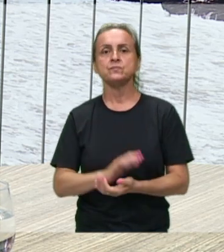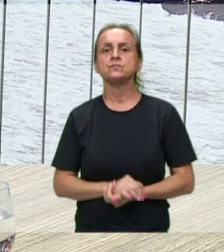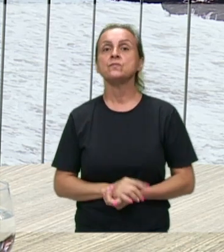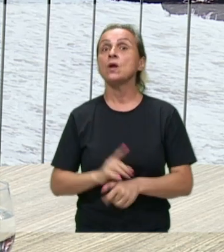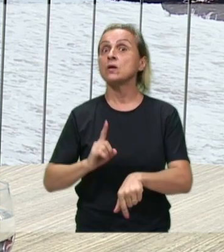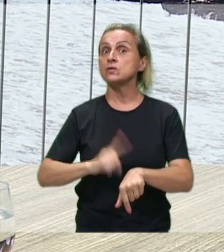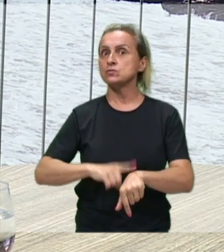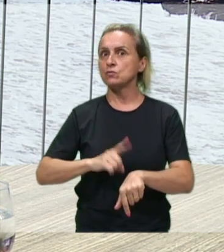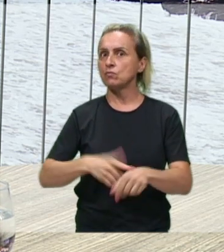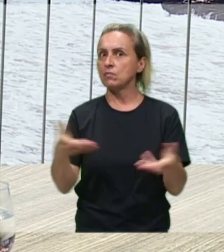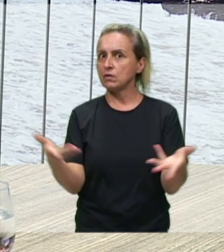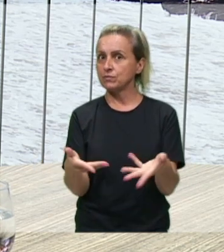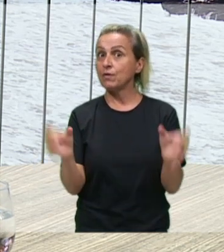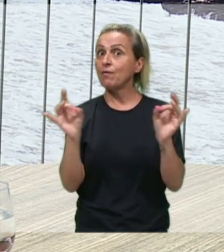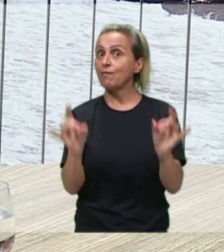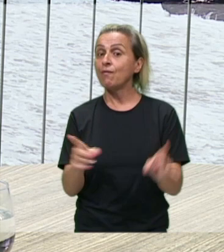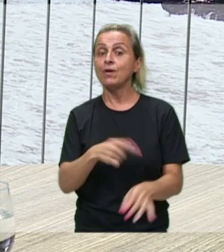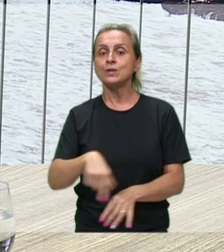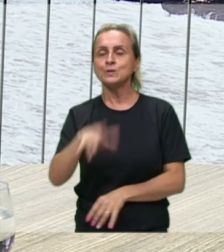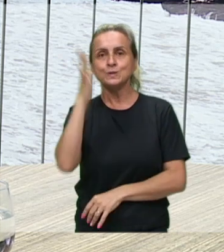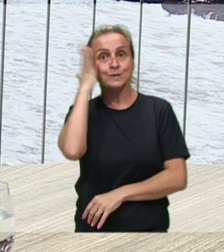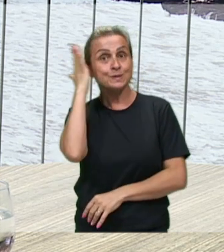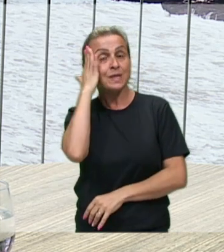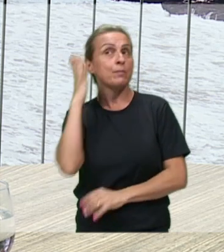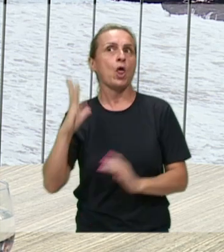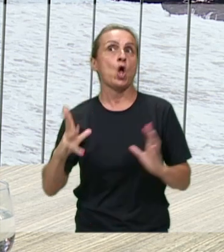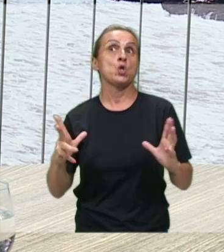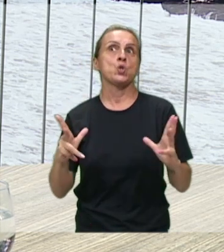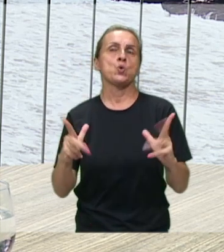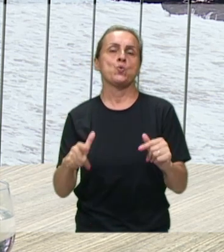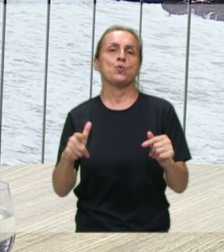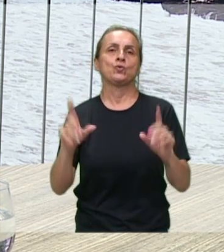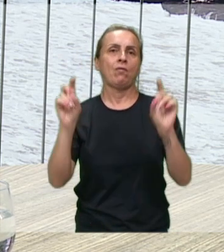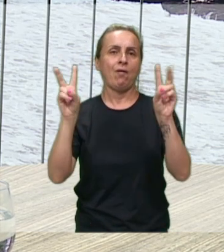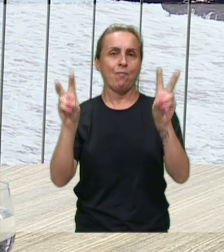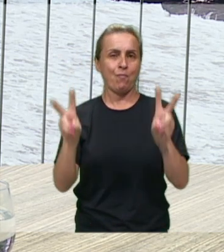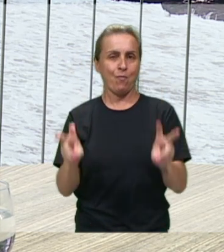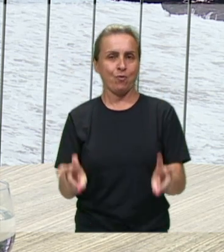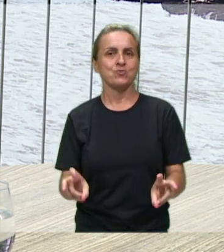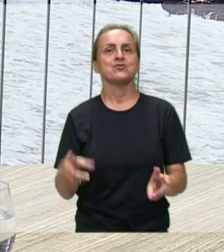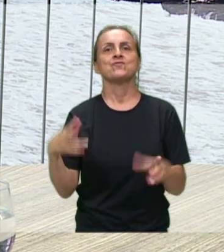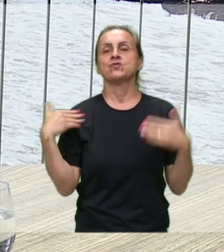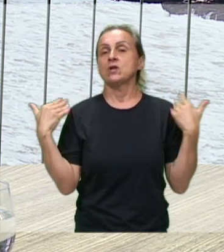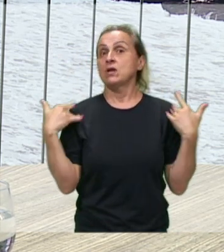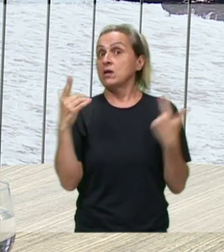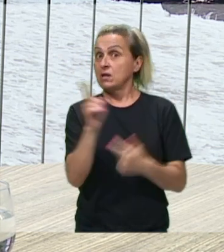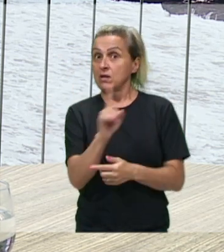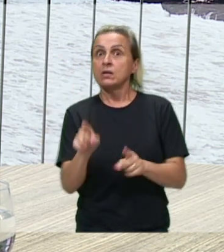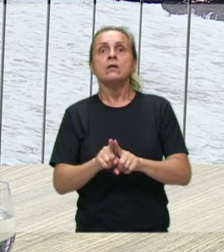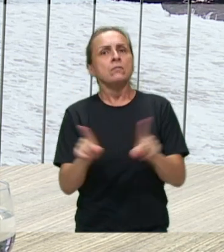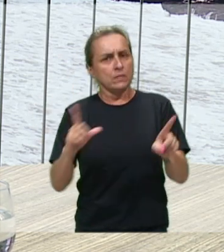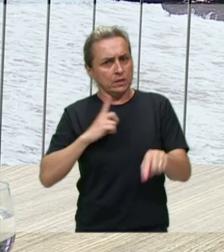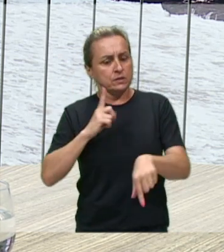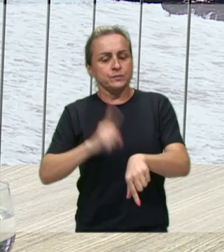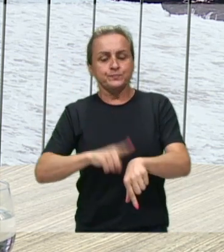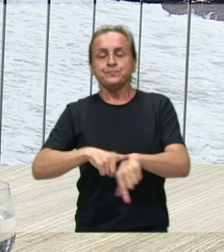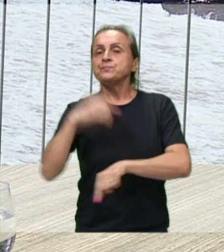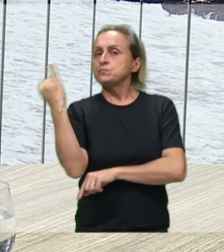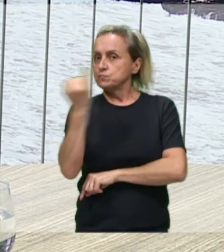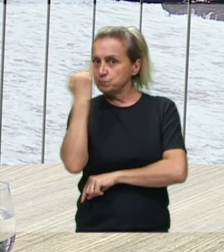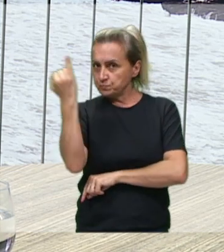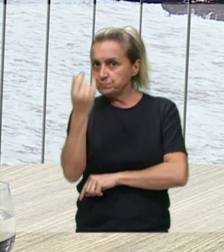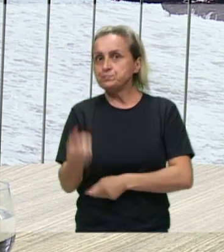a gente sabe que nem tudo é tão de alegria, mas a gente sabe que há um movimento sazonal da pesca. A gente vai